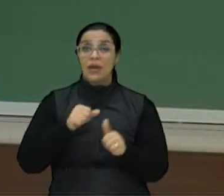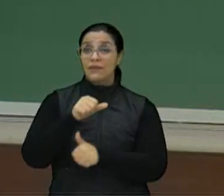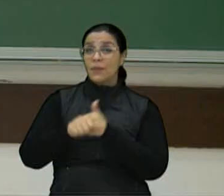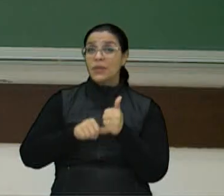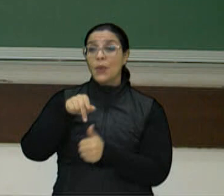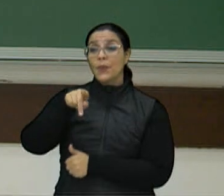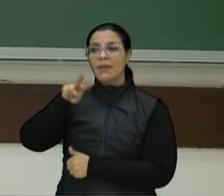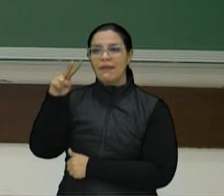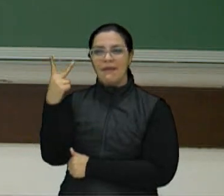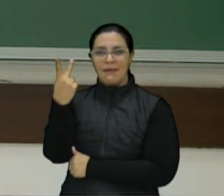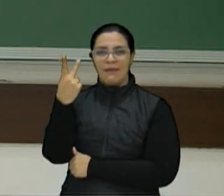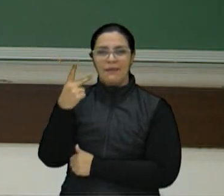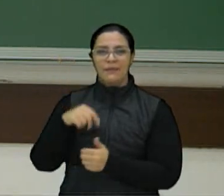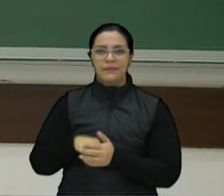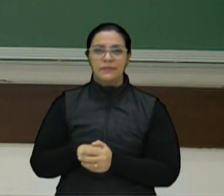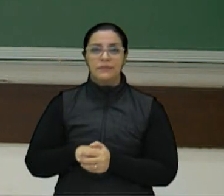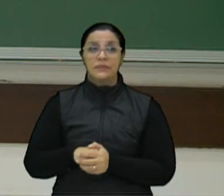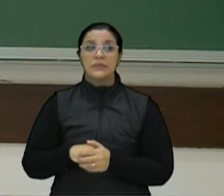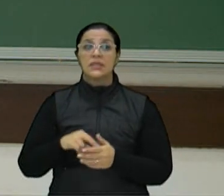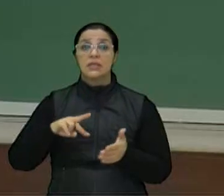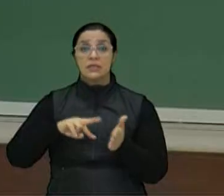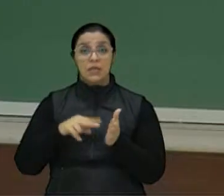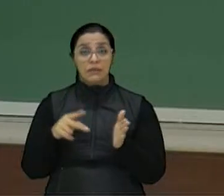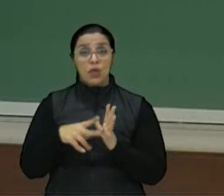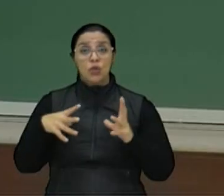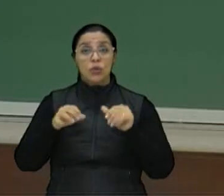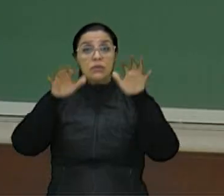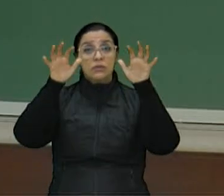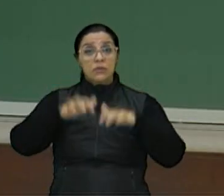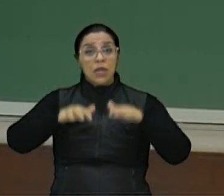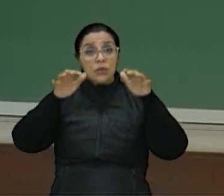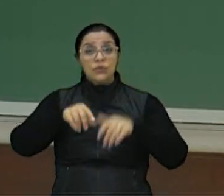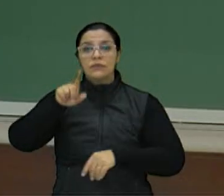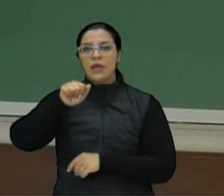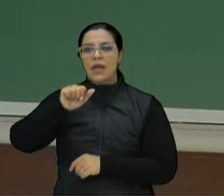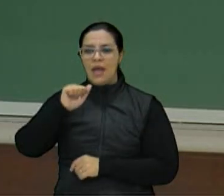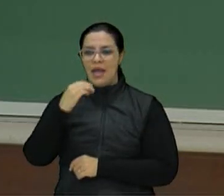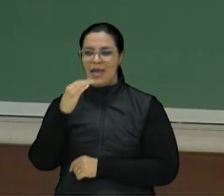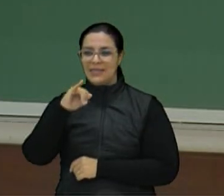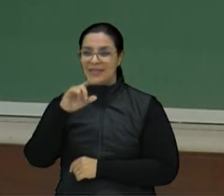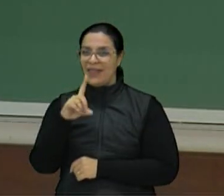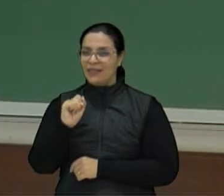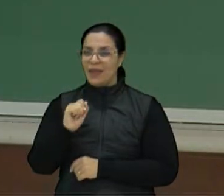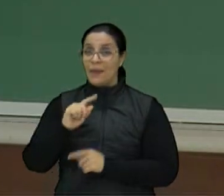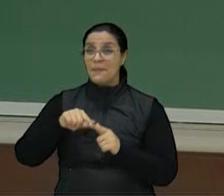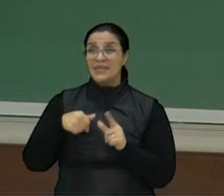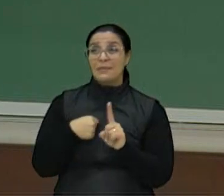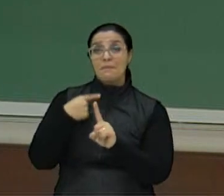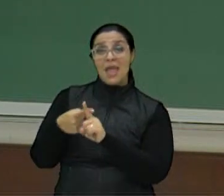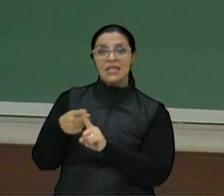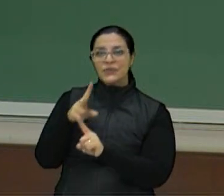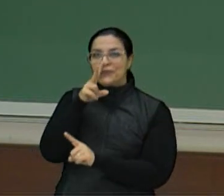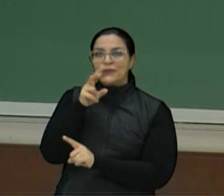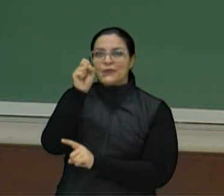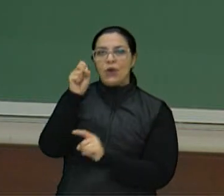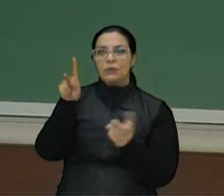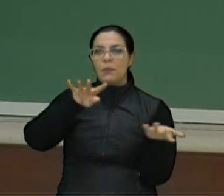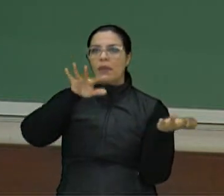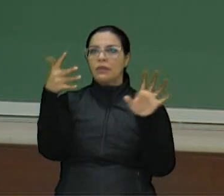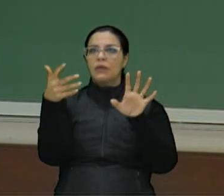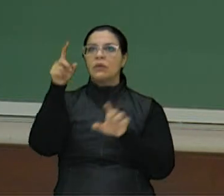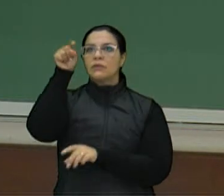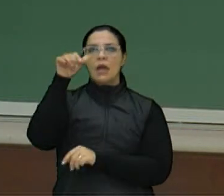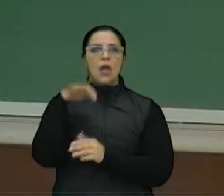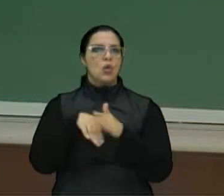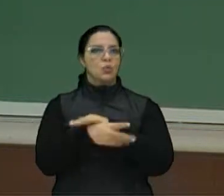o pH. Em tese, toda chuva é ácida, mas se tiver um produto que a natureza não estava